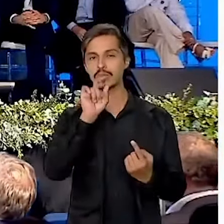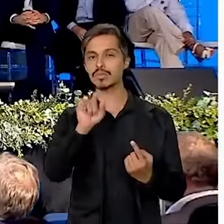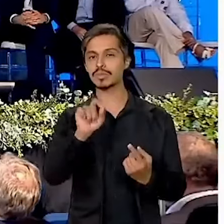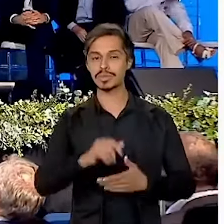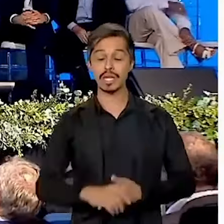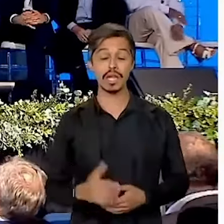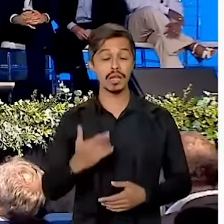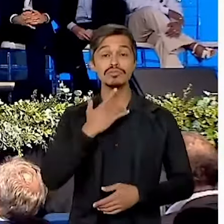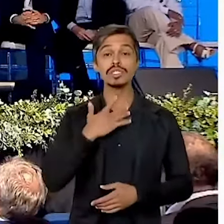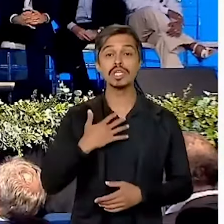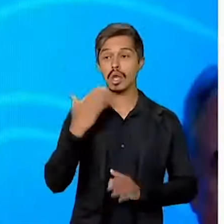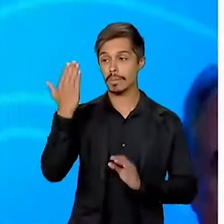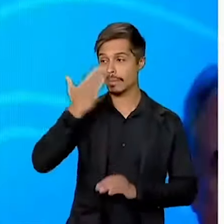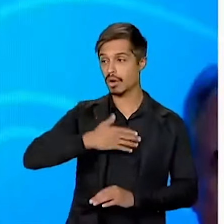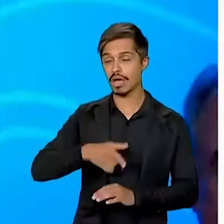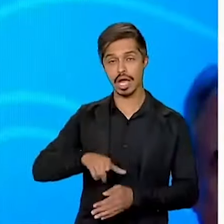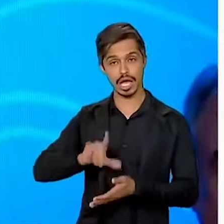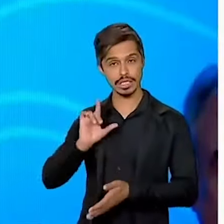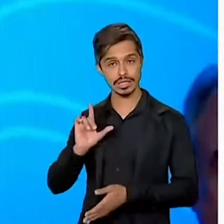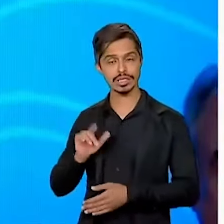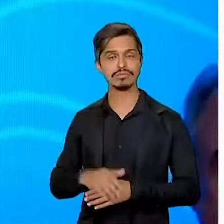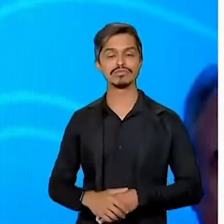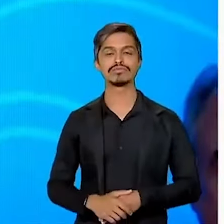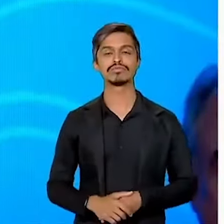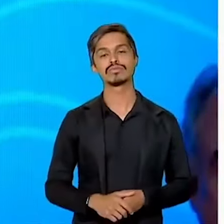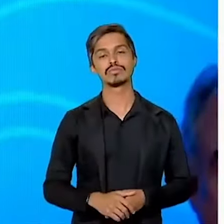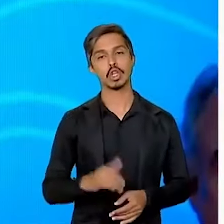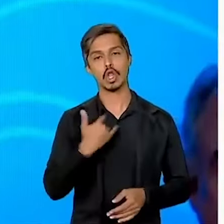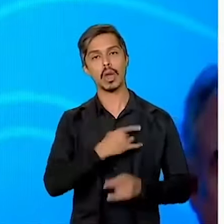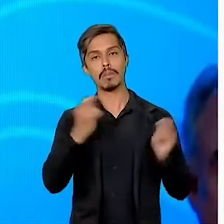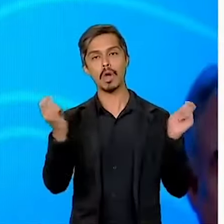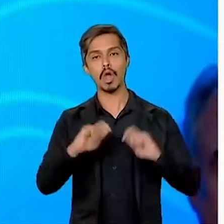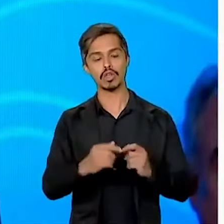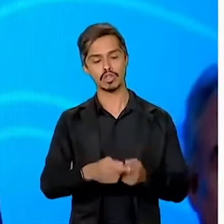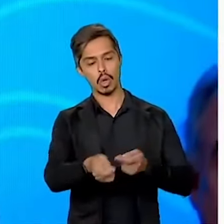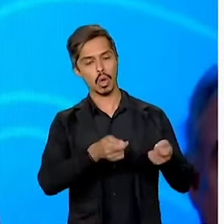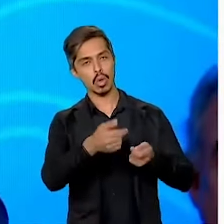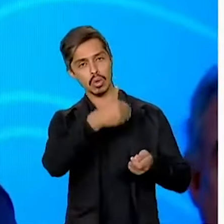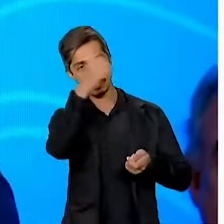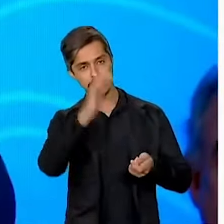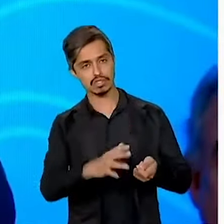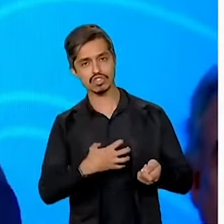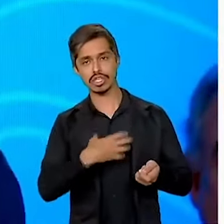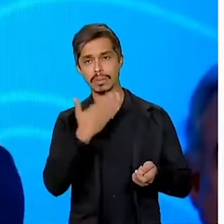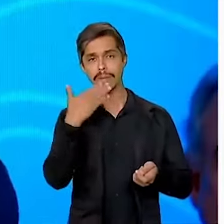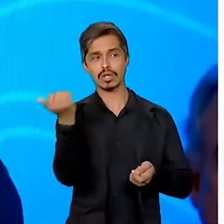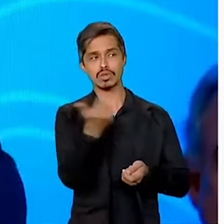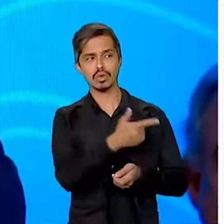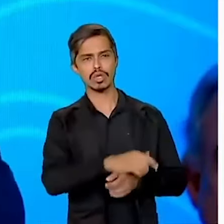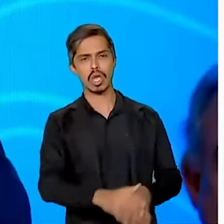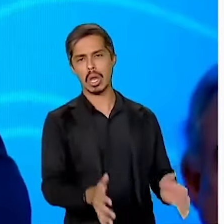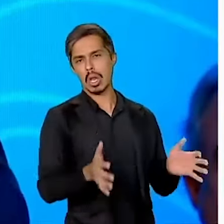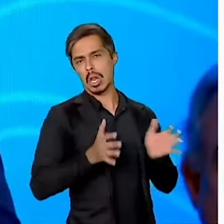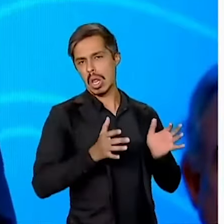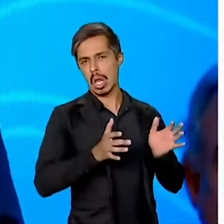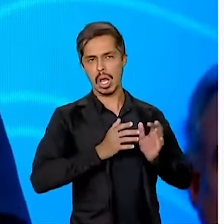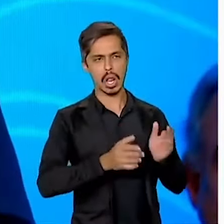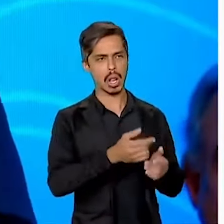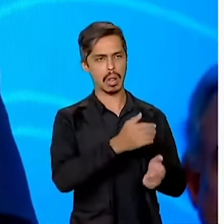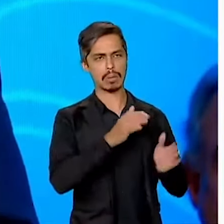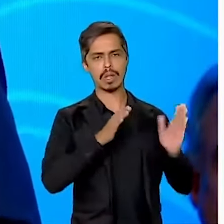Eu queria provar da outra vez que a gente poderia governar o Brasil melhor do que a elite política brasileira